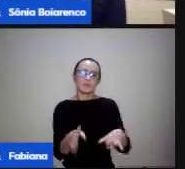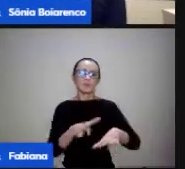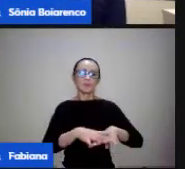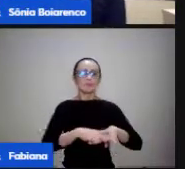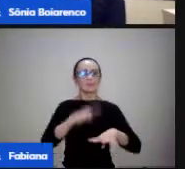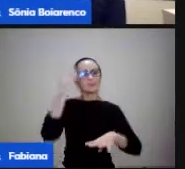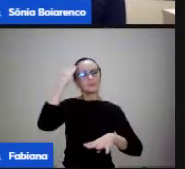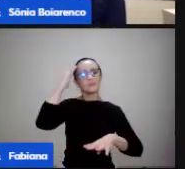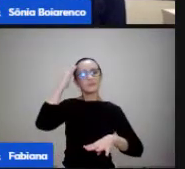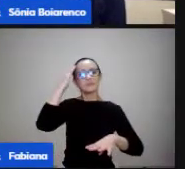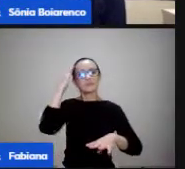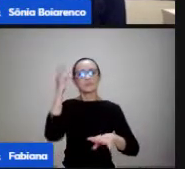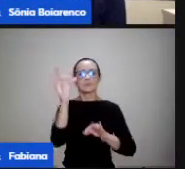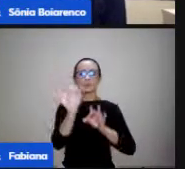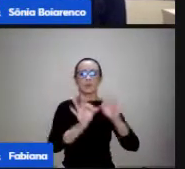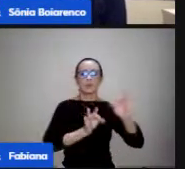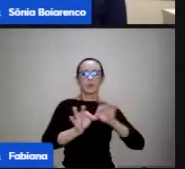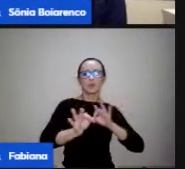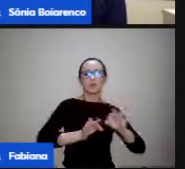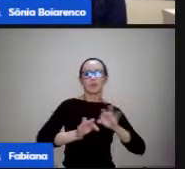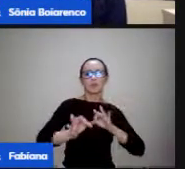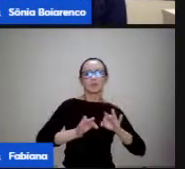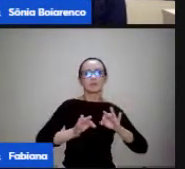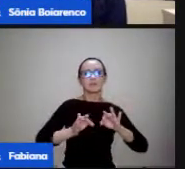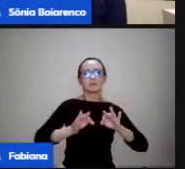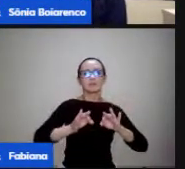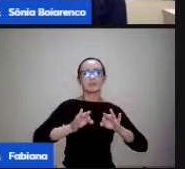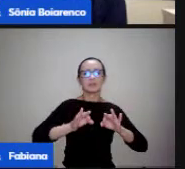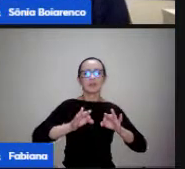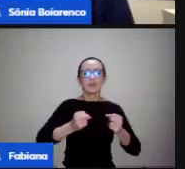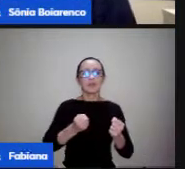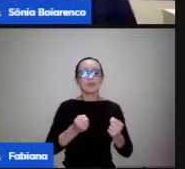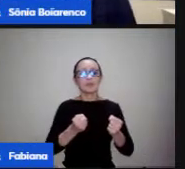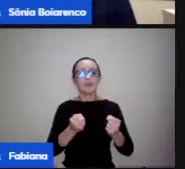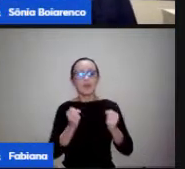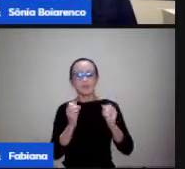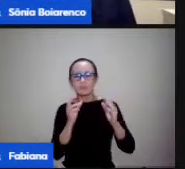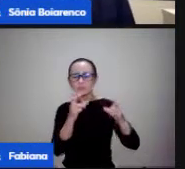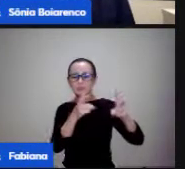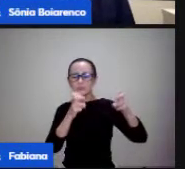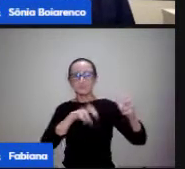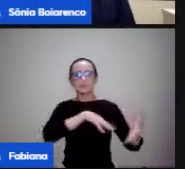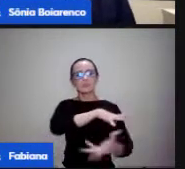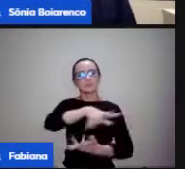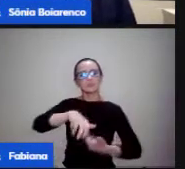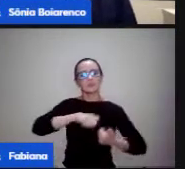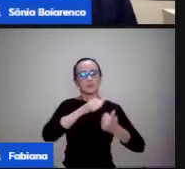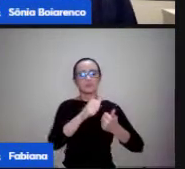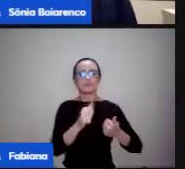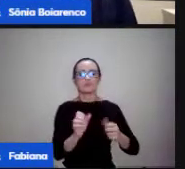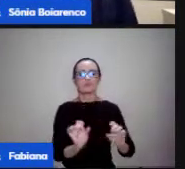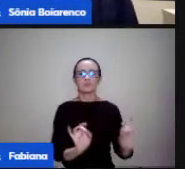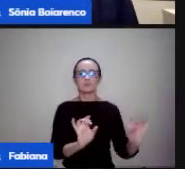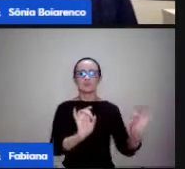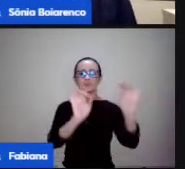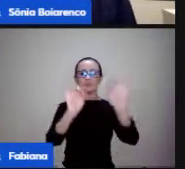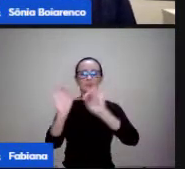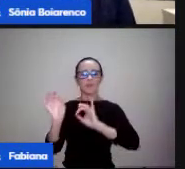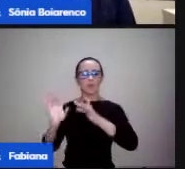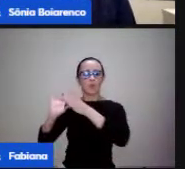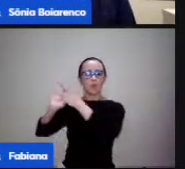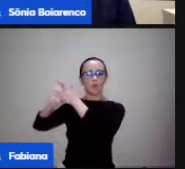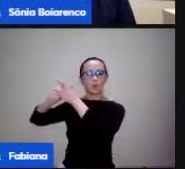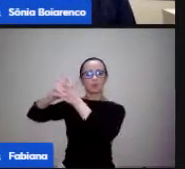como organizadora da visão de mundo. Deve ser destacada com o enfoque de